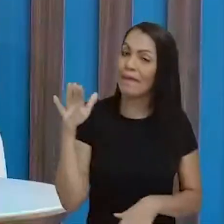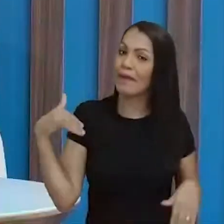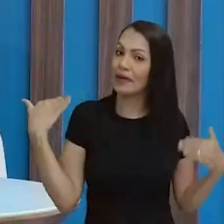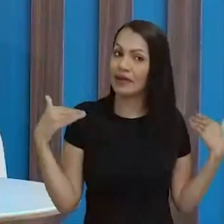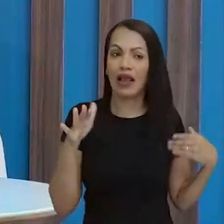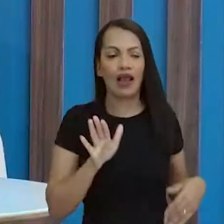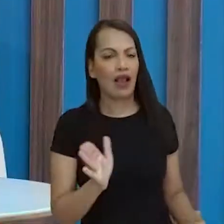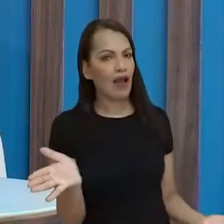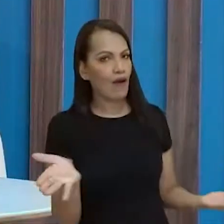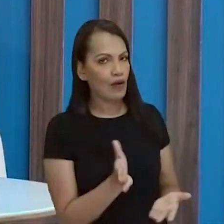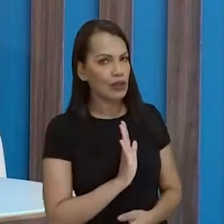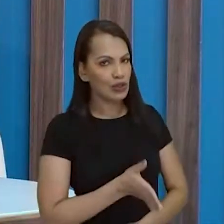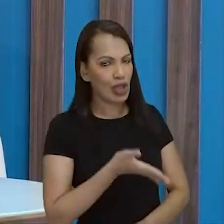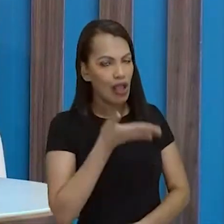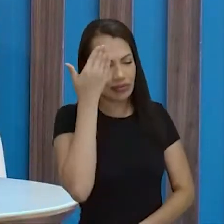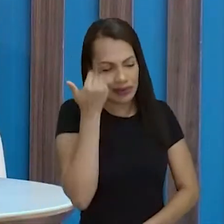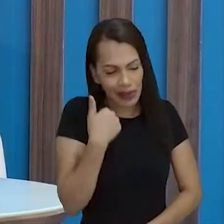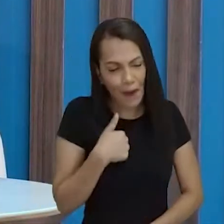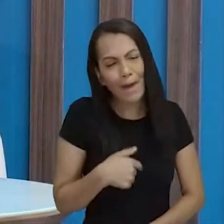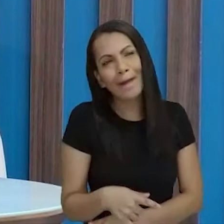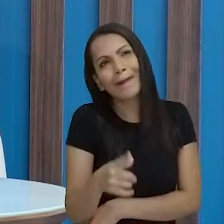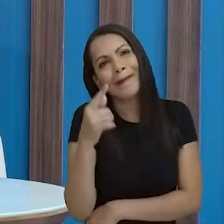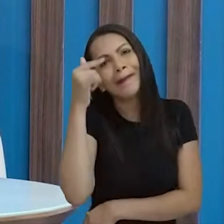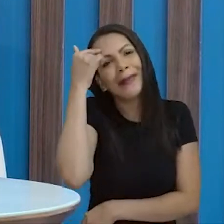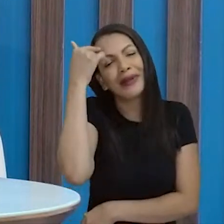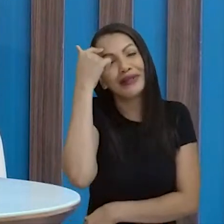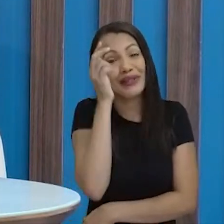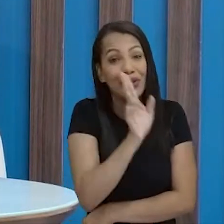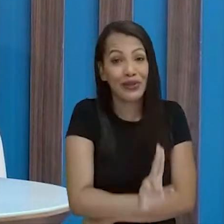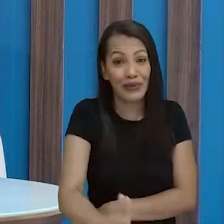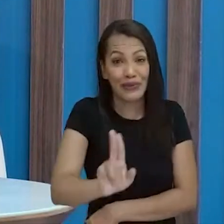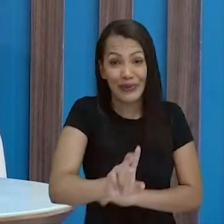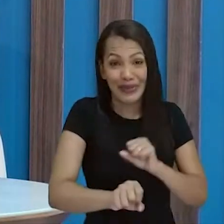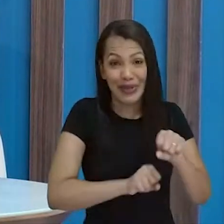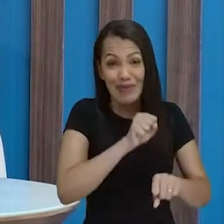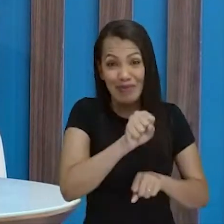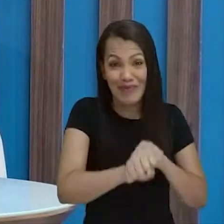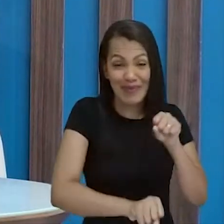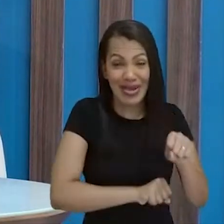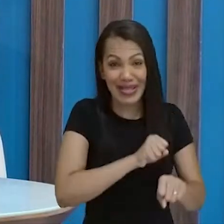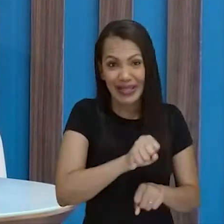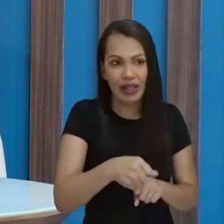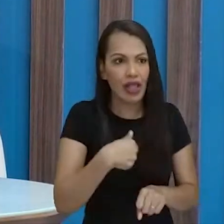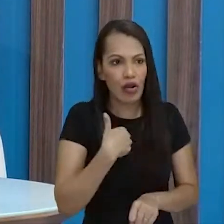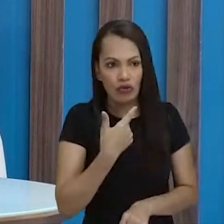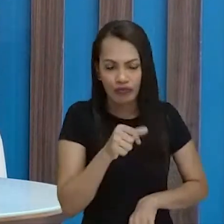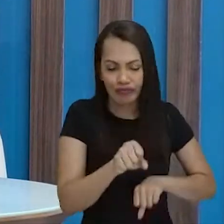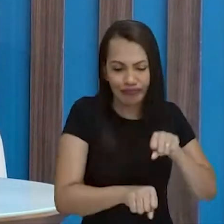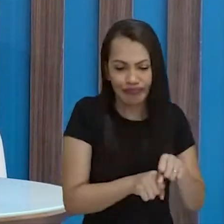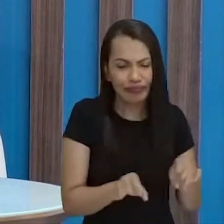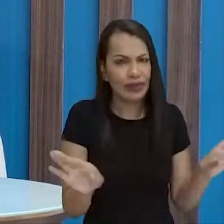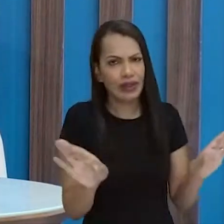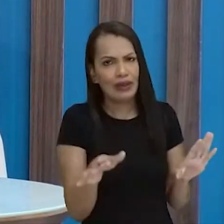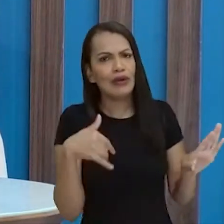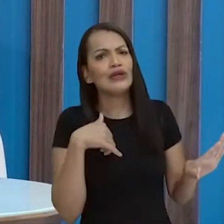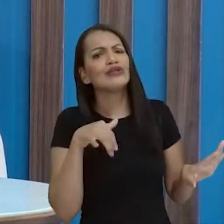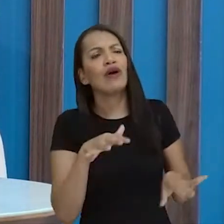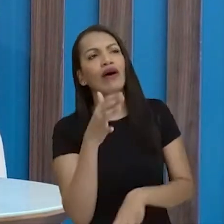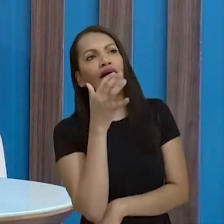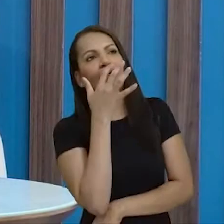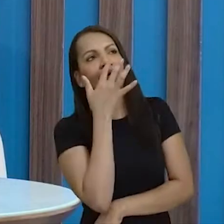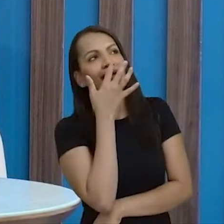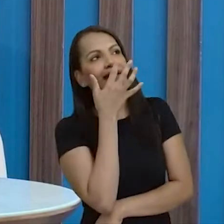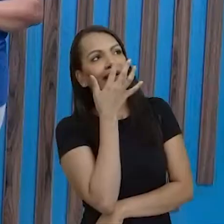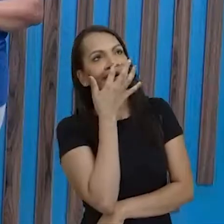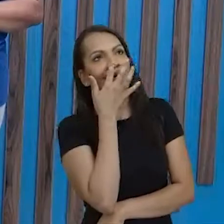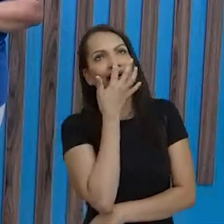agora eu já sei, né? Quando eu pensar em utilizar o pedalinho, eu não vou querer pedalar, eu vou querer só observar o ambiente. Né?